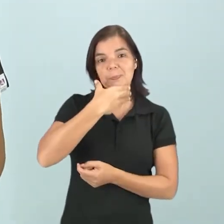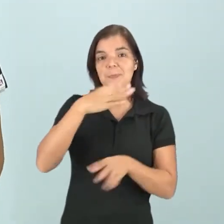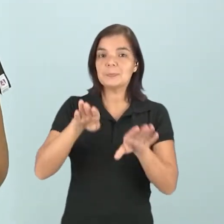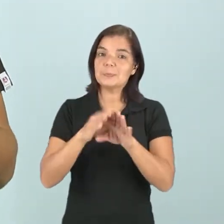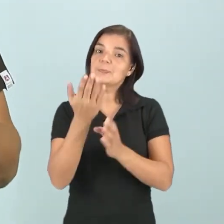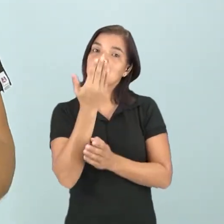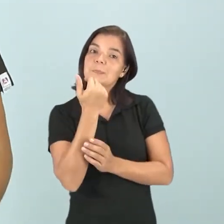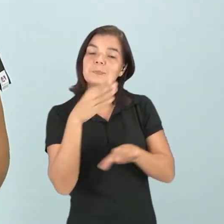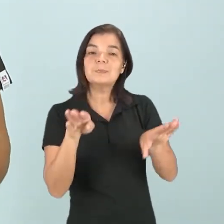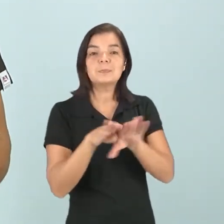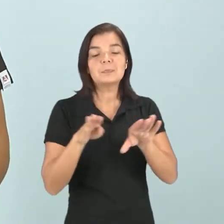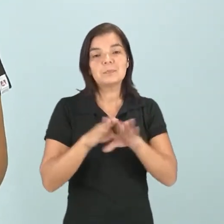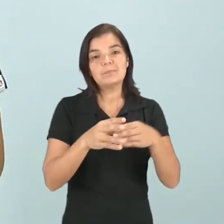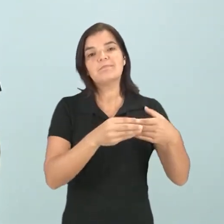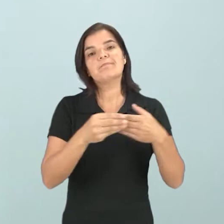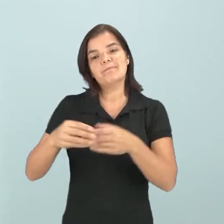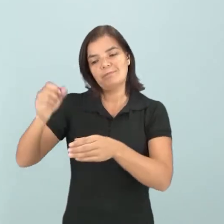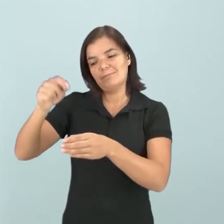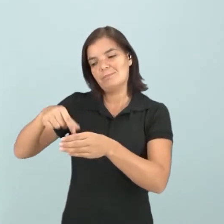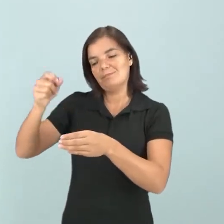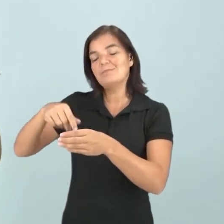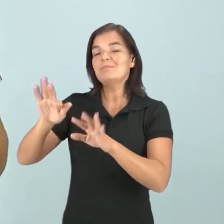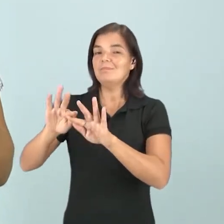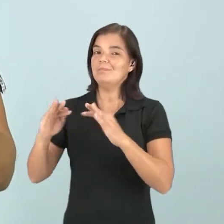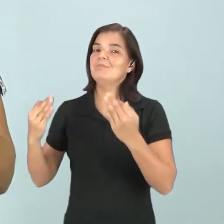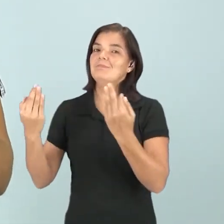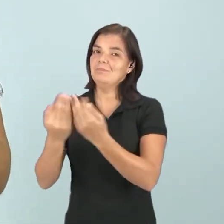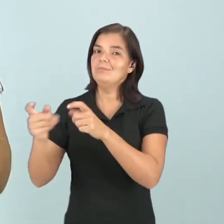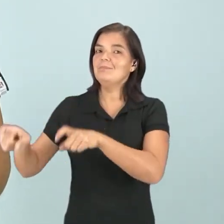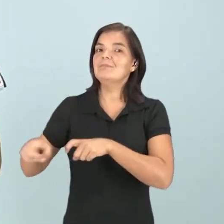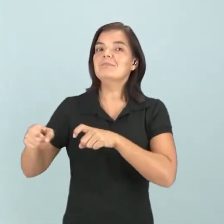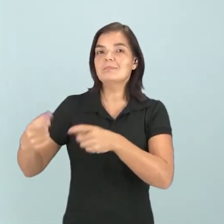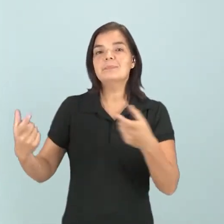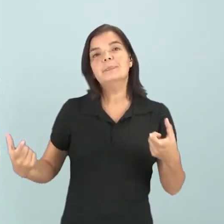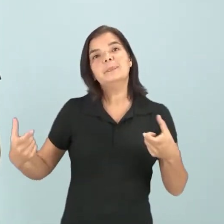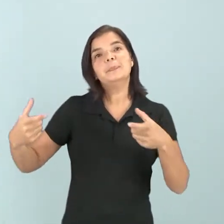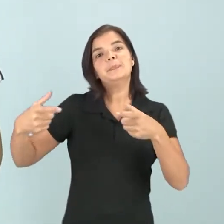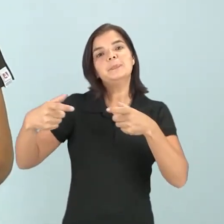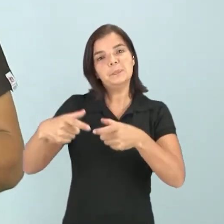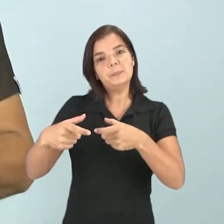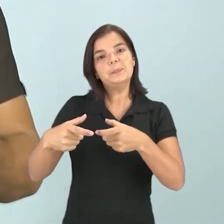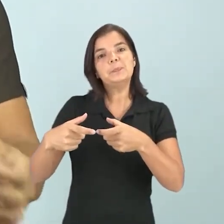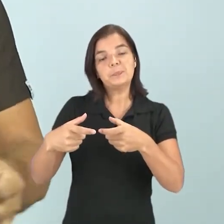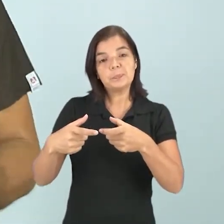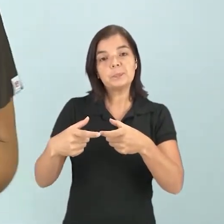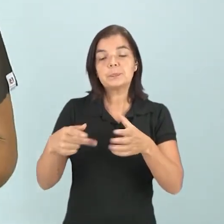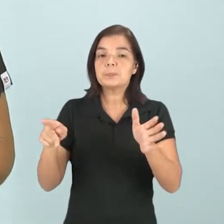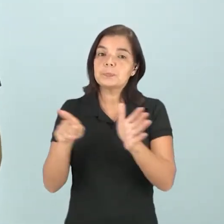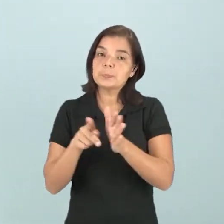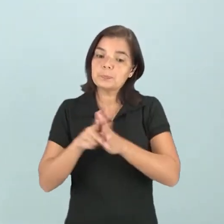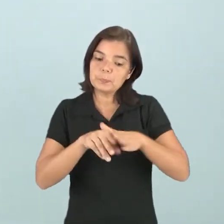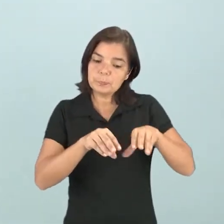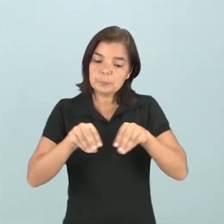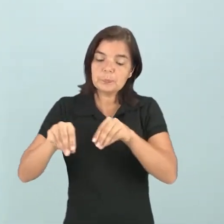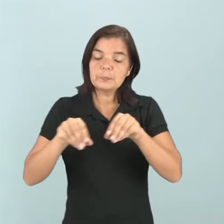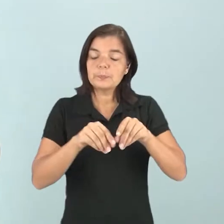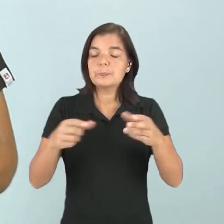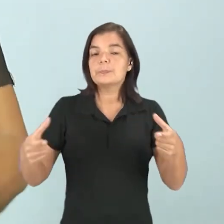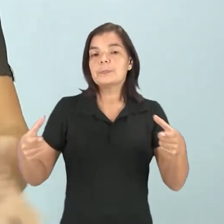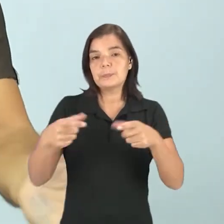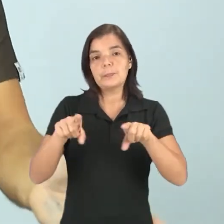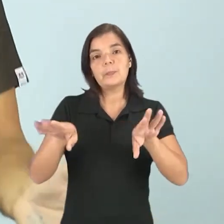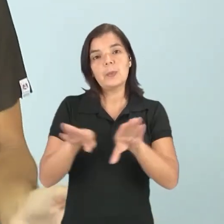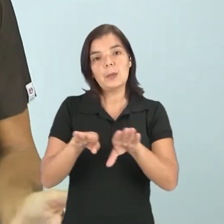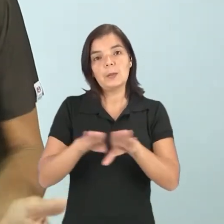no Brasil, vem da agricultura familiar, né, que são pequenos produtores de pequenas propriedades, né, que estão